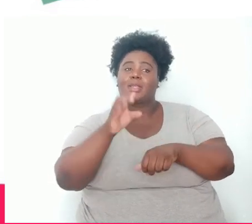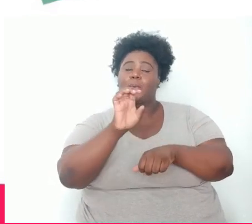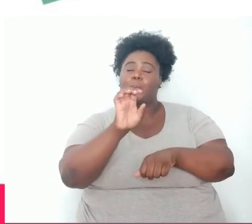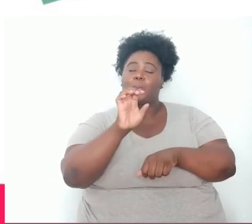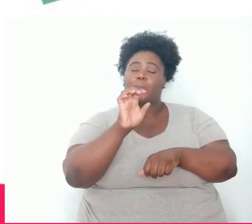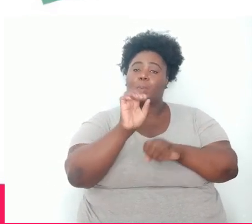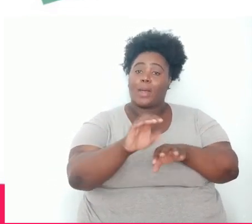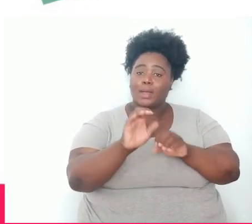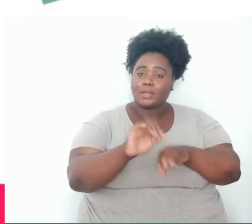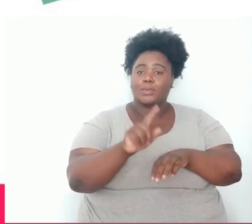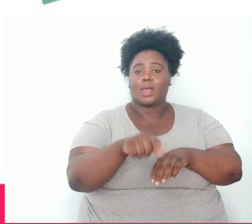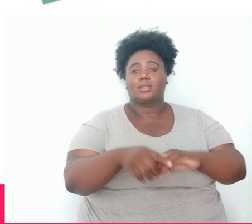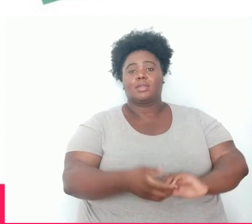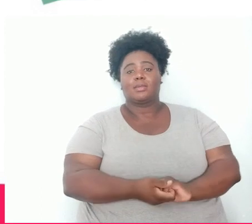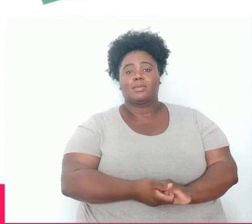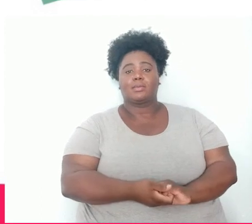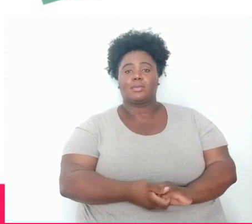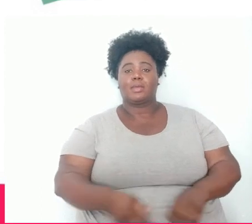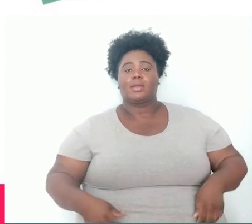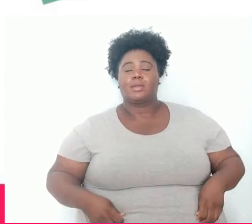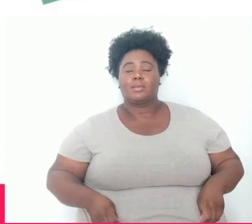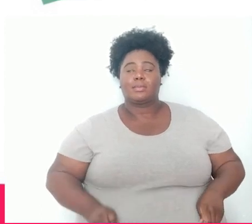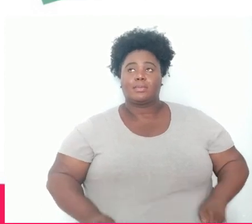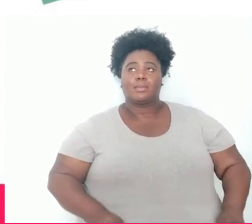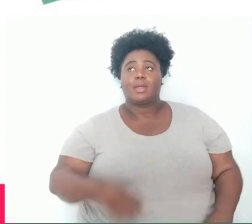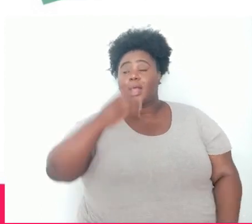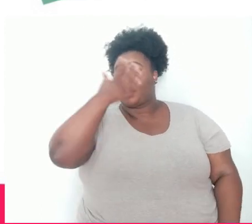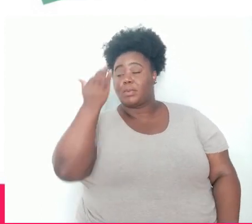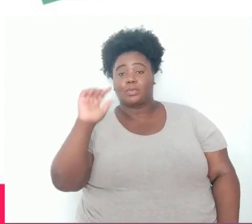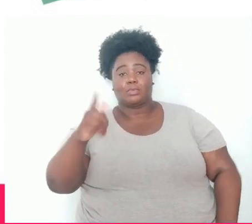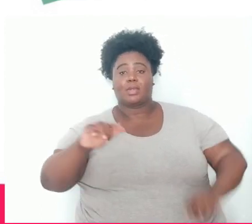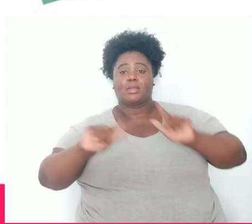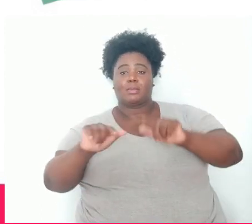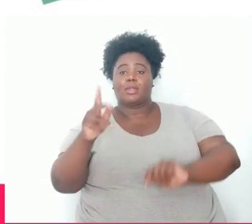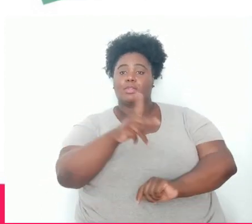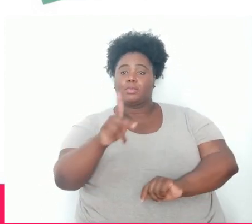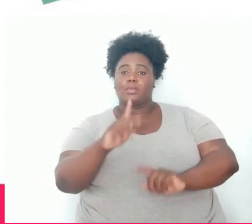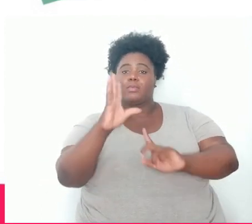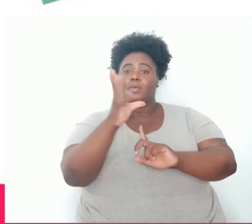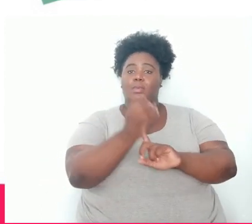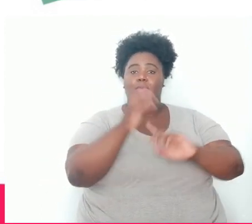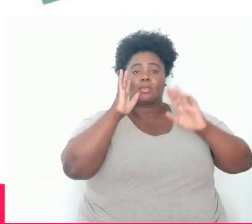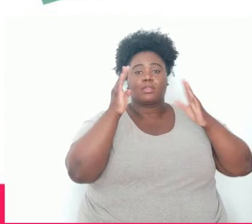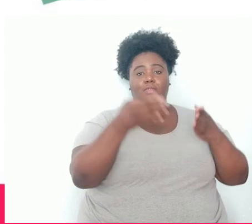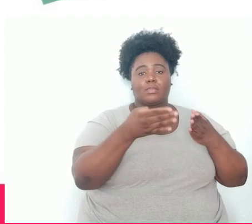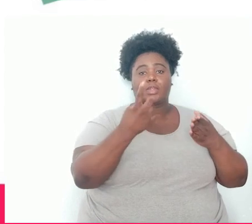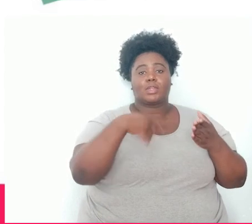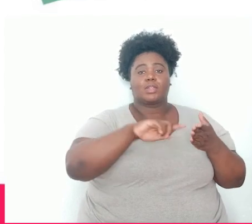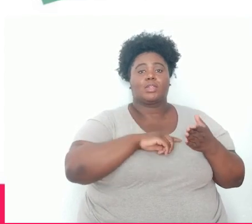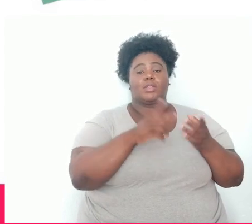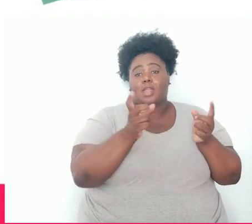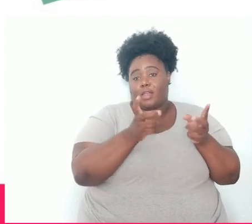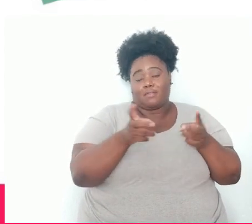com a educação, então quem não está trabalhando em sala de aula como professor, como artista mais diretamente, nem